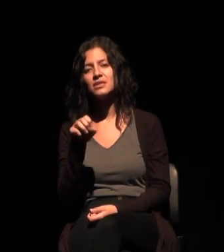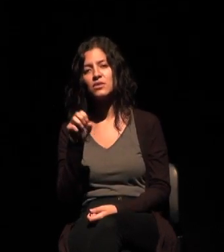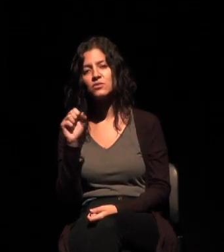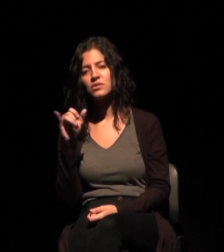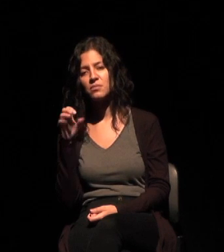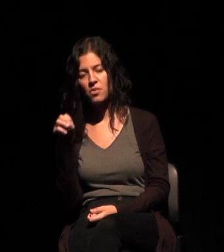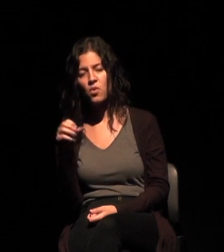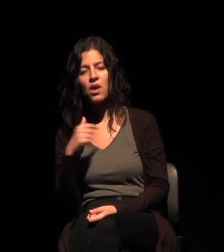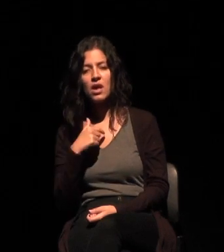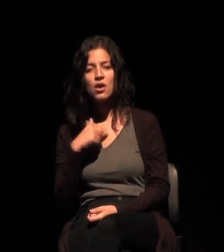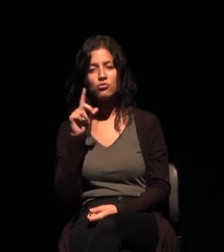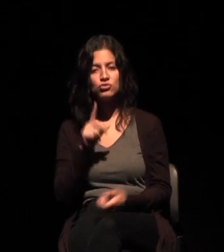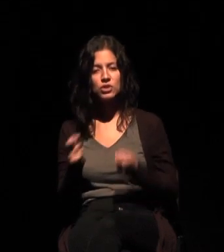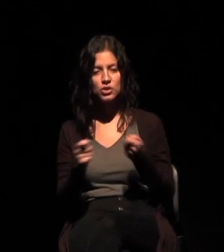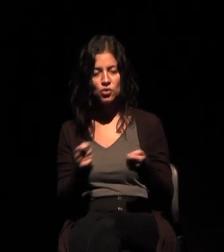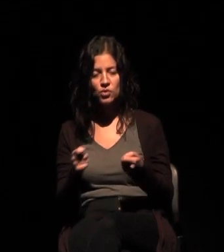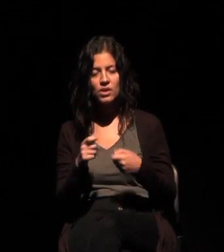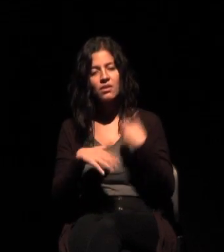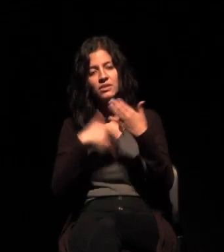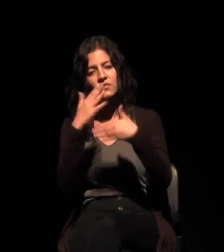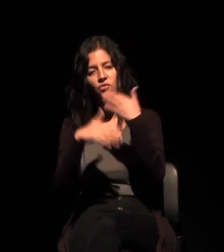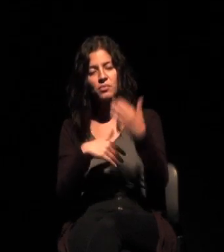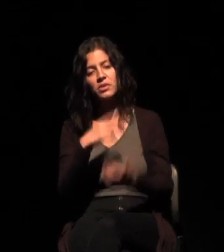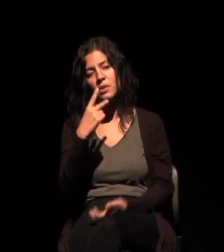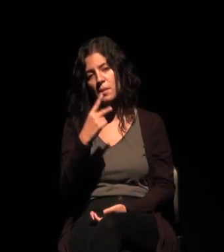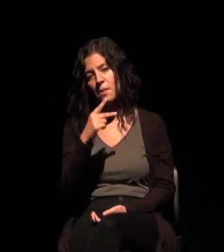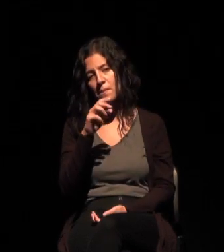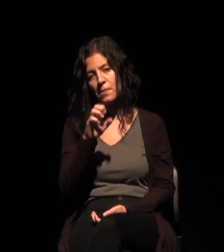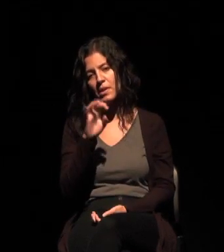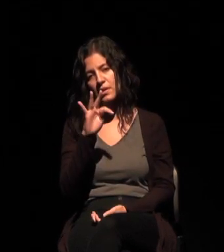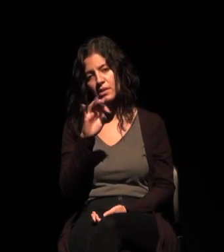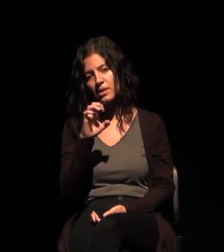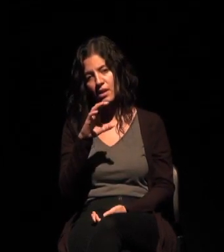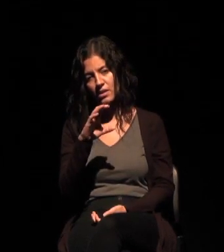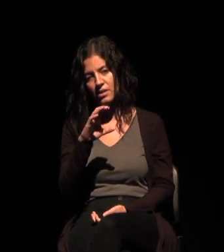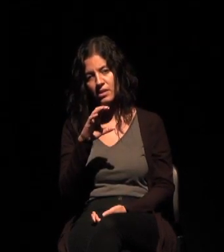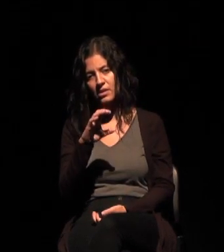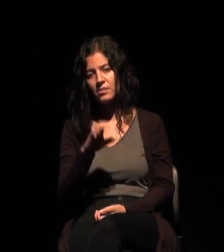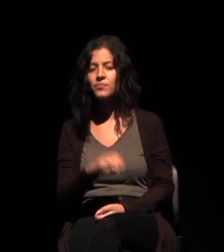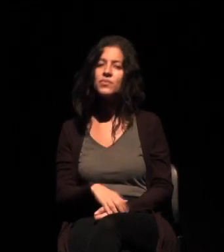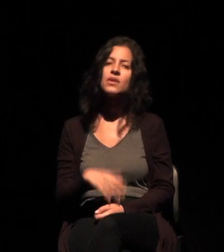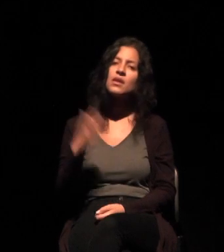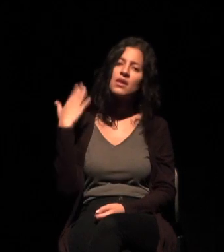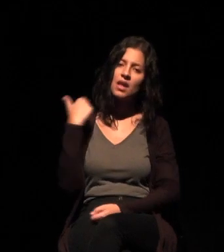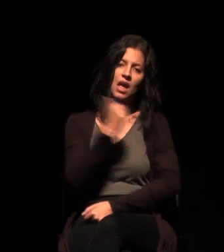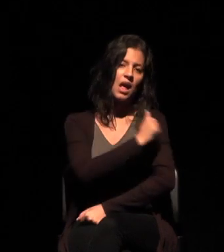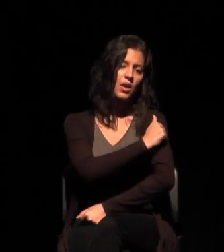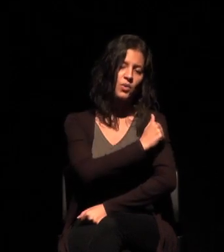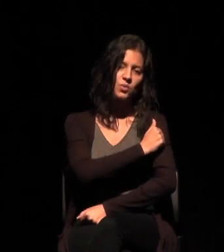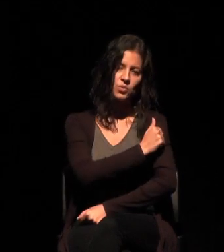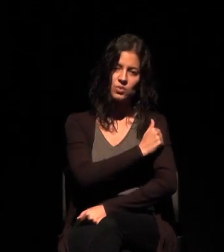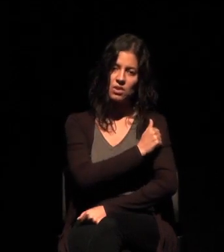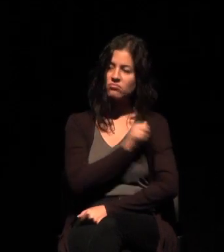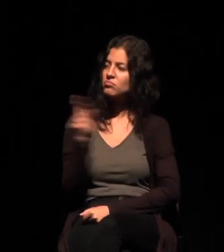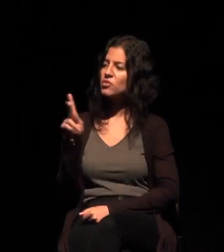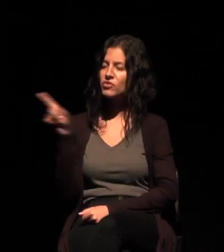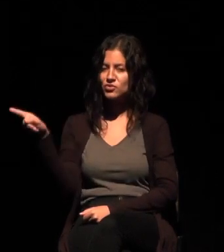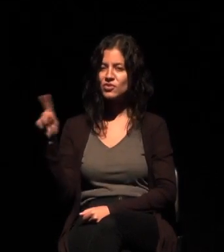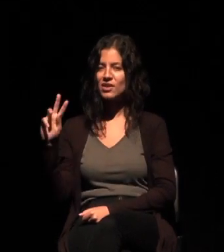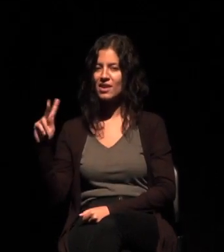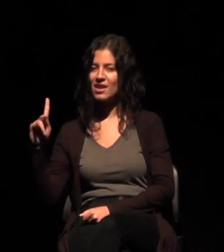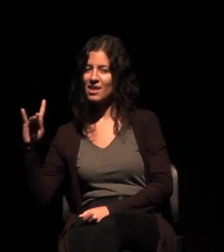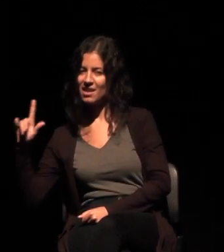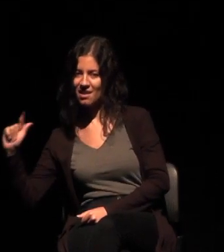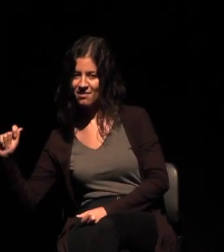pt foi o lula veio e agora sua orientanda dela no meu doutoramento e portanto têm aqui uma relação